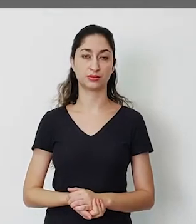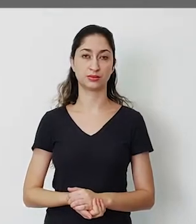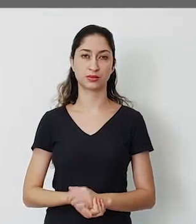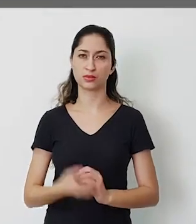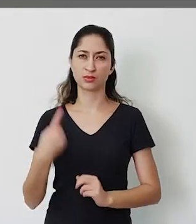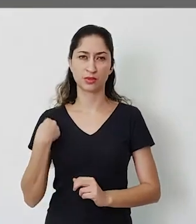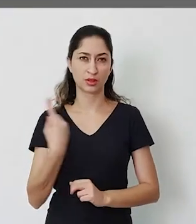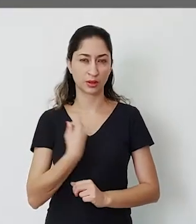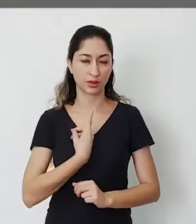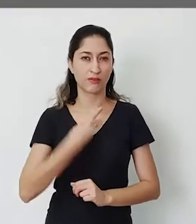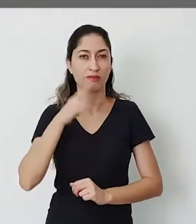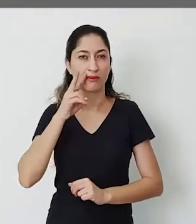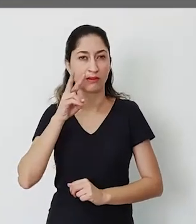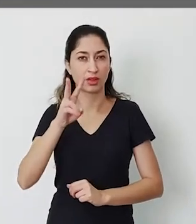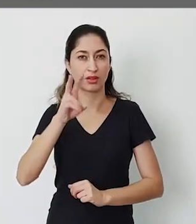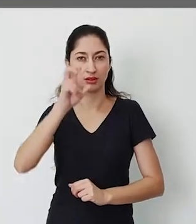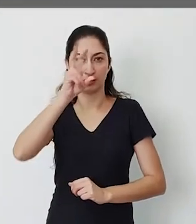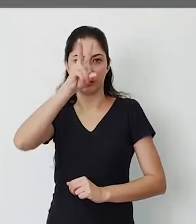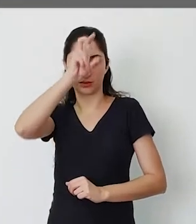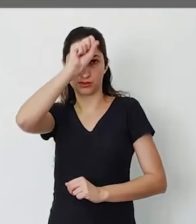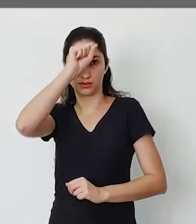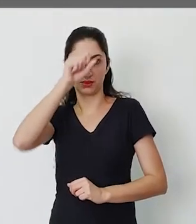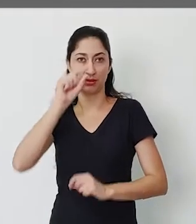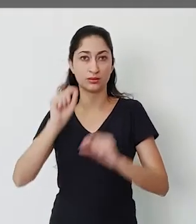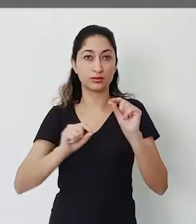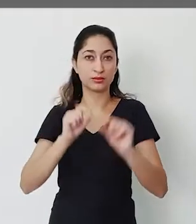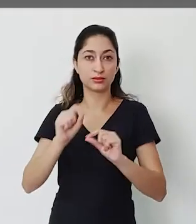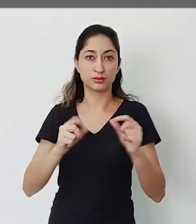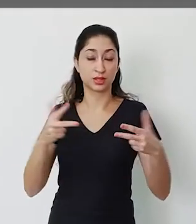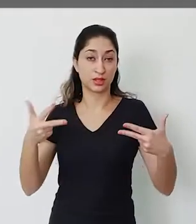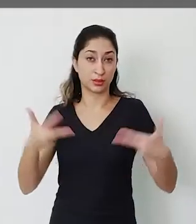importância, assim, dentro da cena, né, das cenas culturais, dos corpos negros, principalmente.